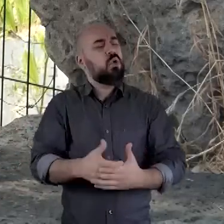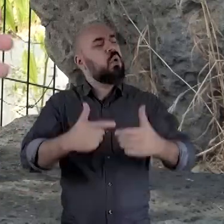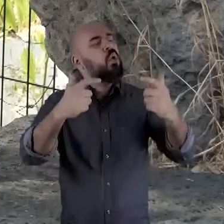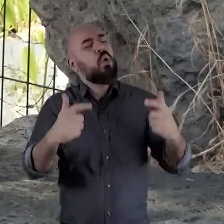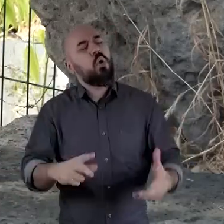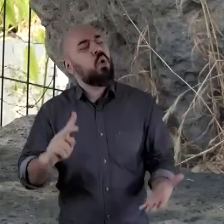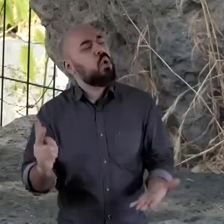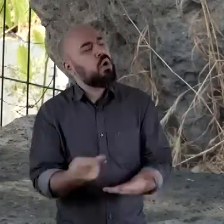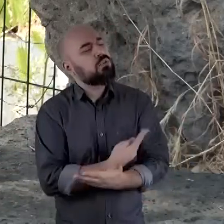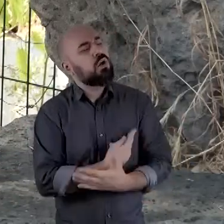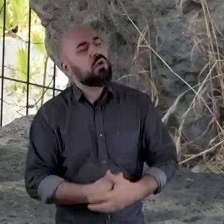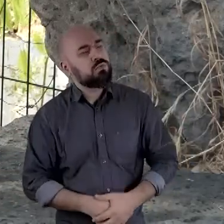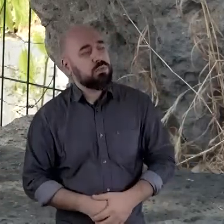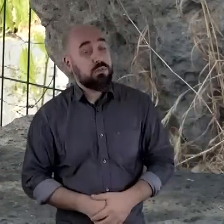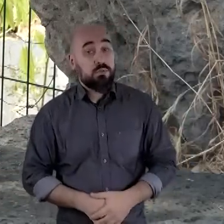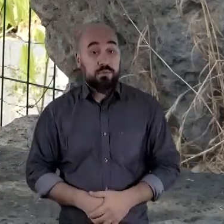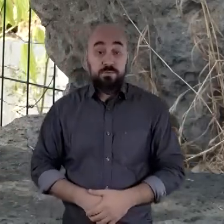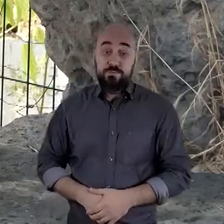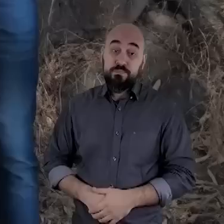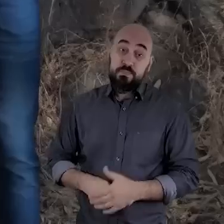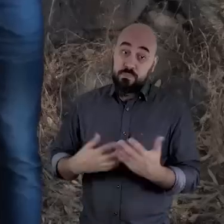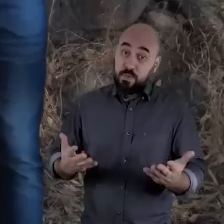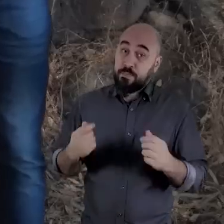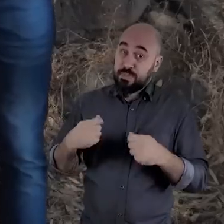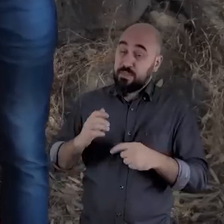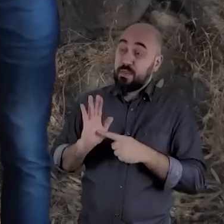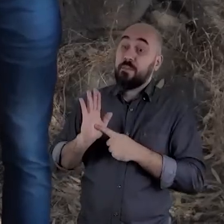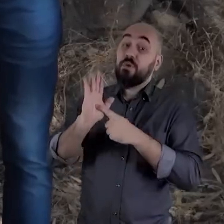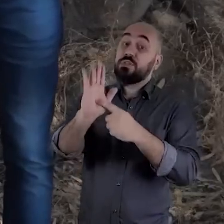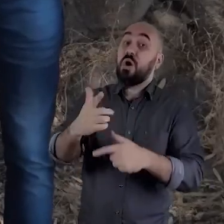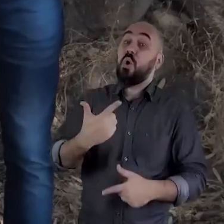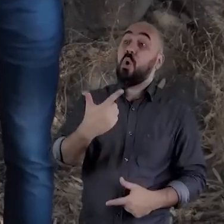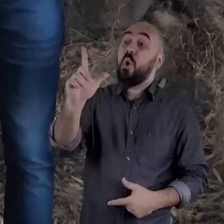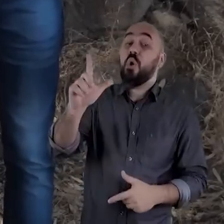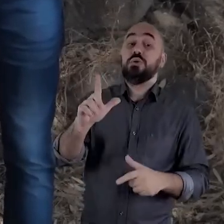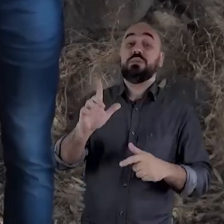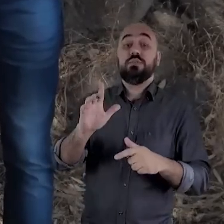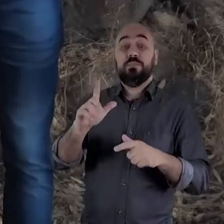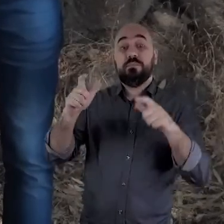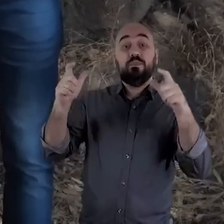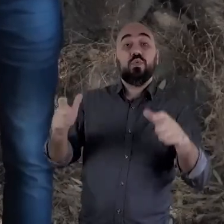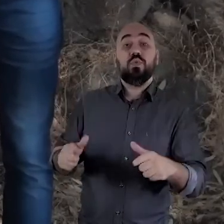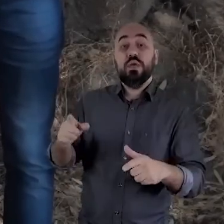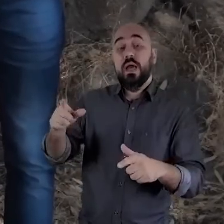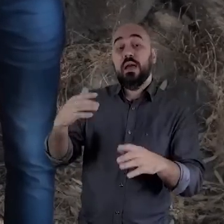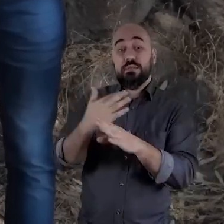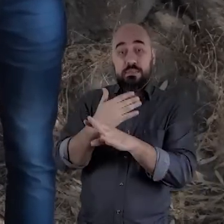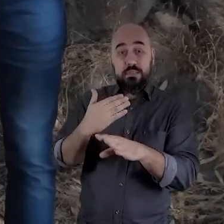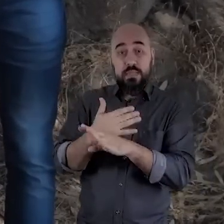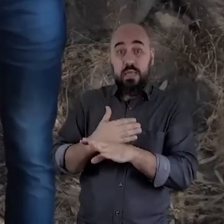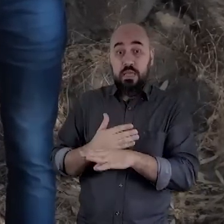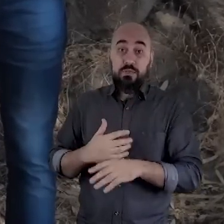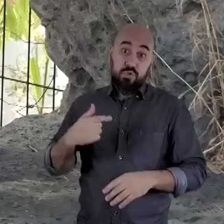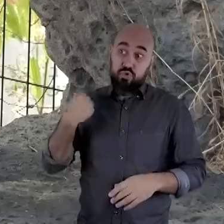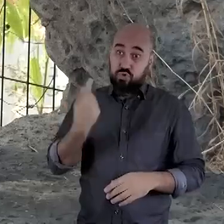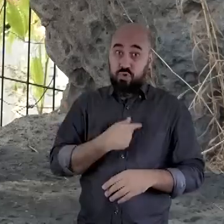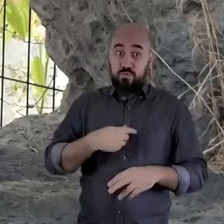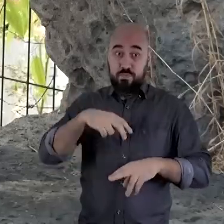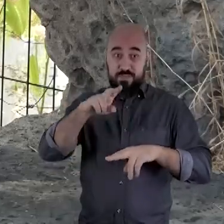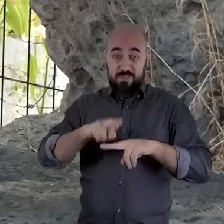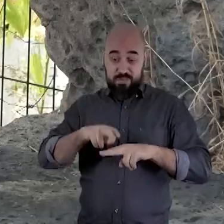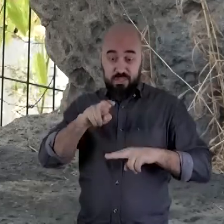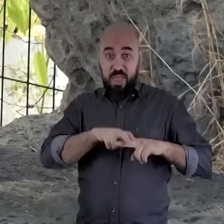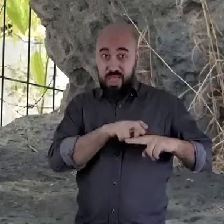Para isso, temos que ir para outra parte do portal da cidade. Lá no outro lado, nós vamos nos sentar nas cadeiras